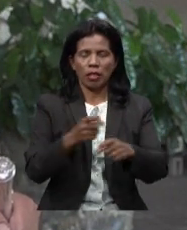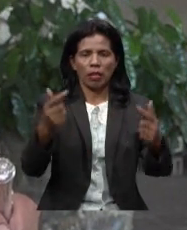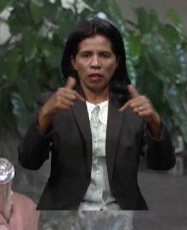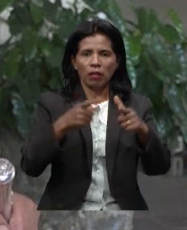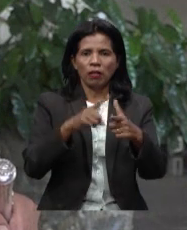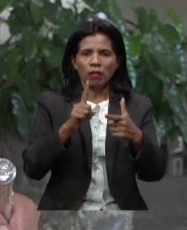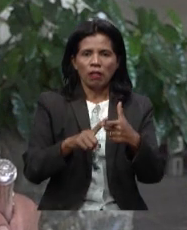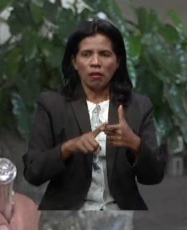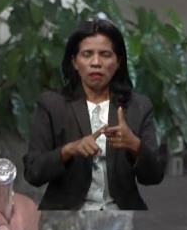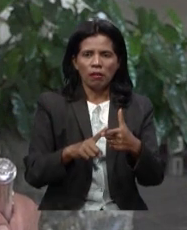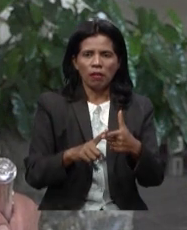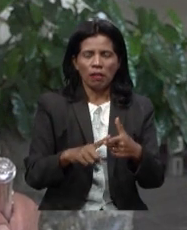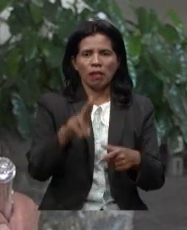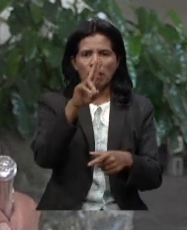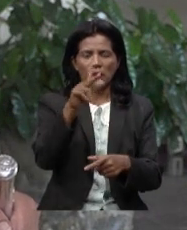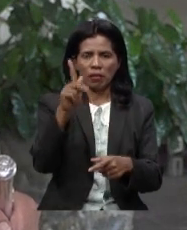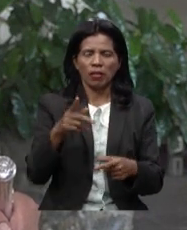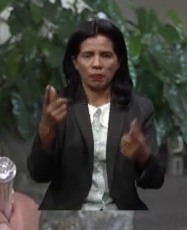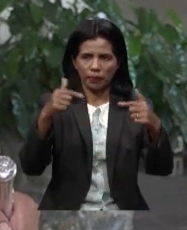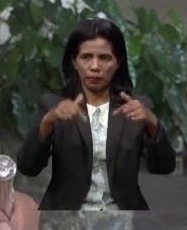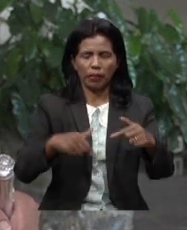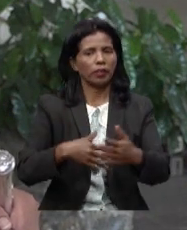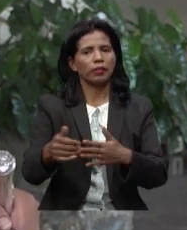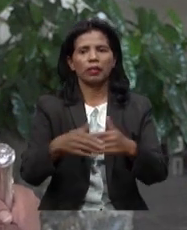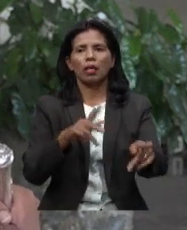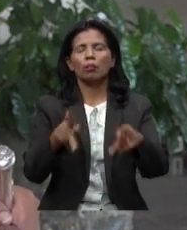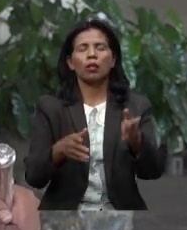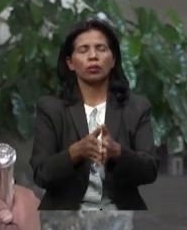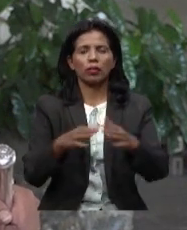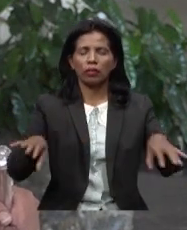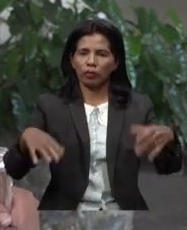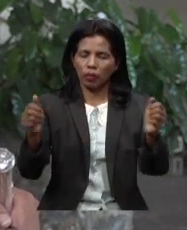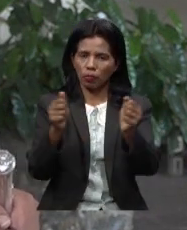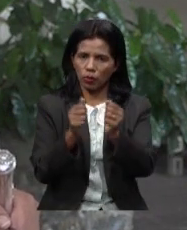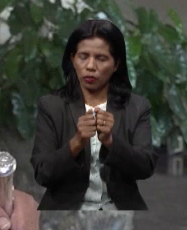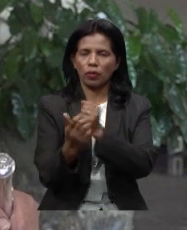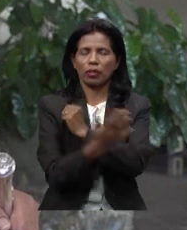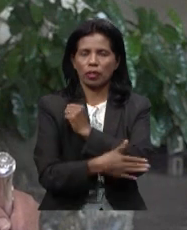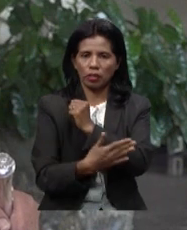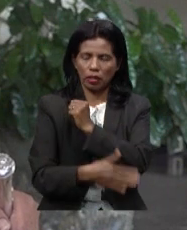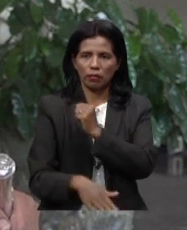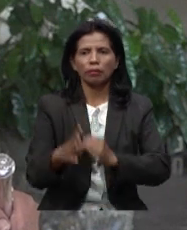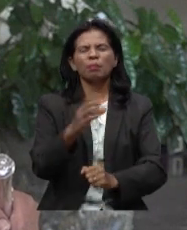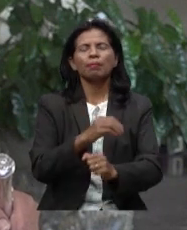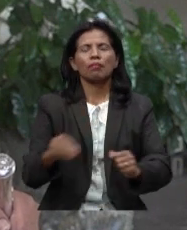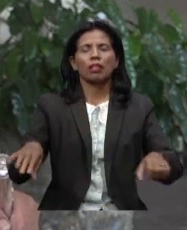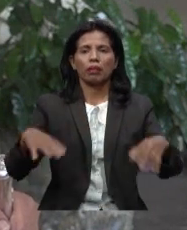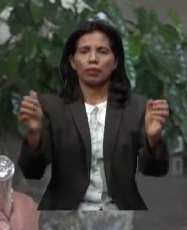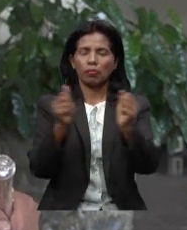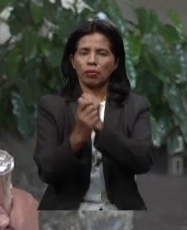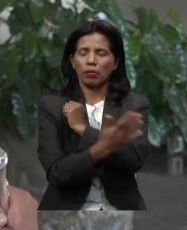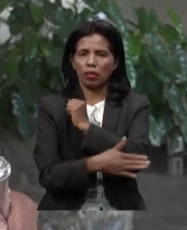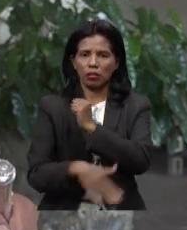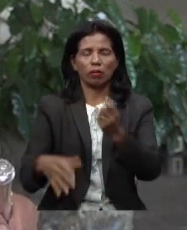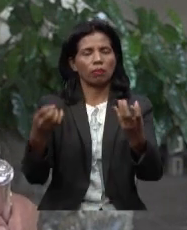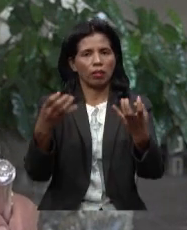ia ia be Inglaterra ni moso mai. Ne normal, ema tutu su ne cooperação ni ema be cooperação bilateral, multilateral. Ida